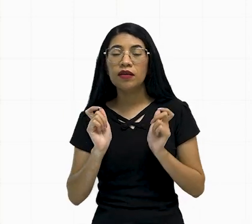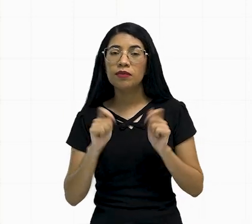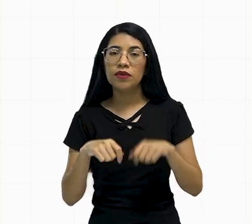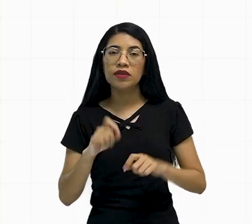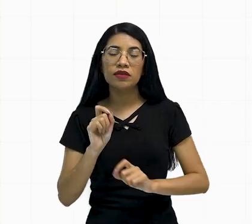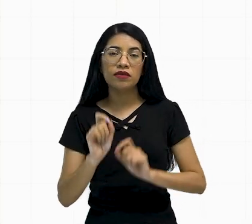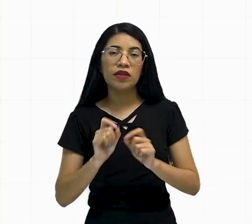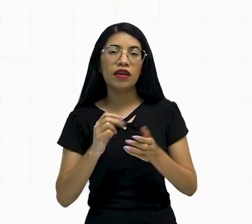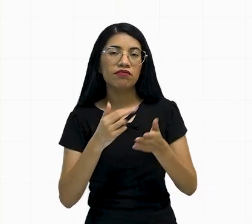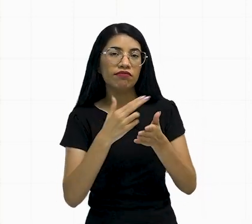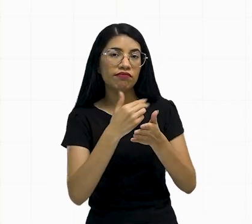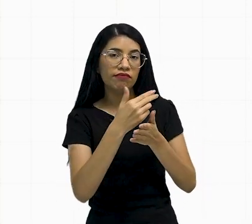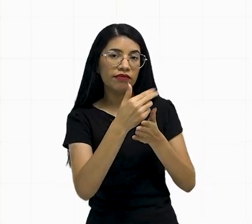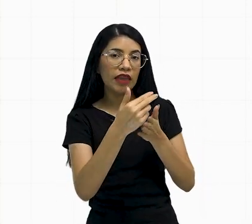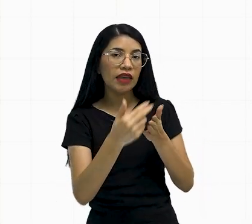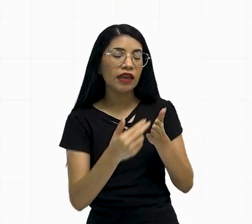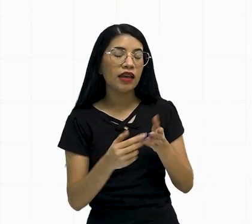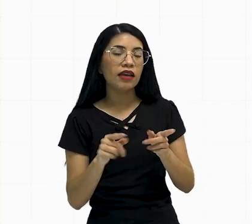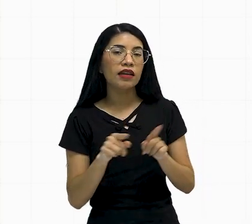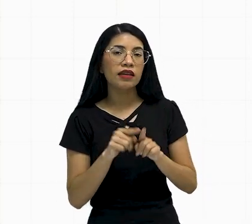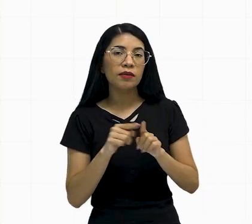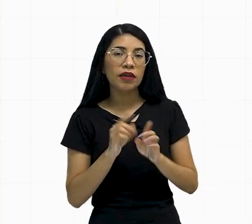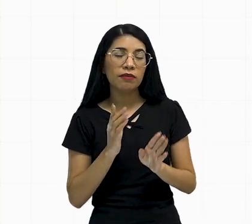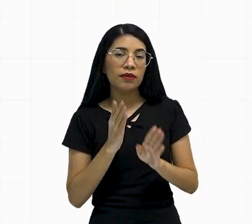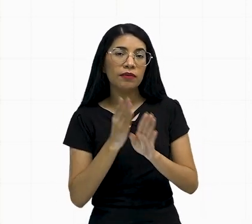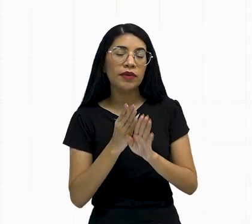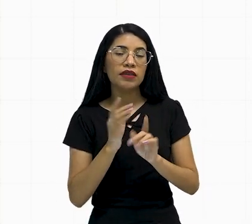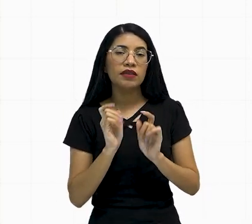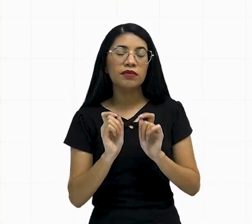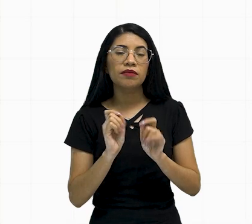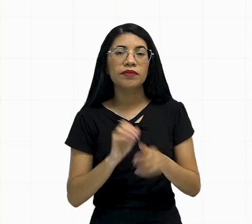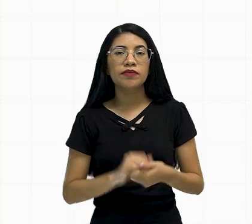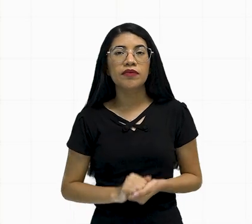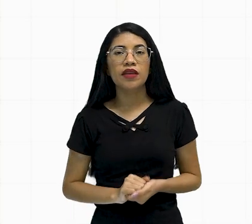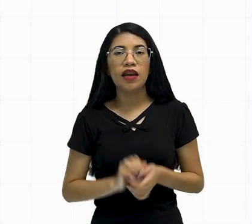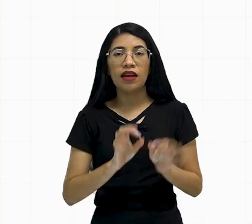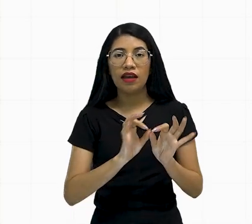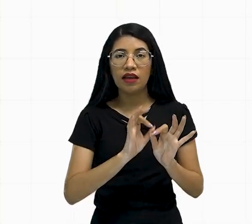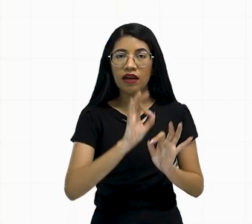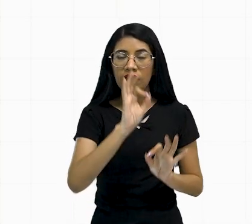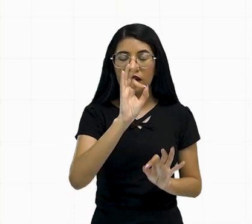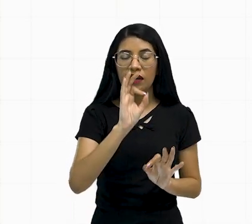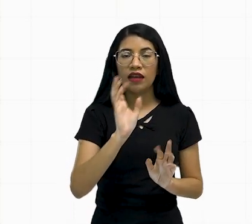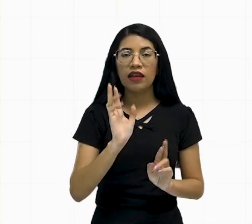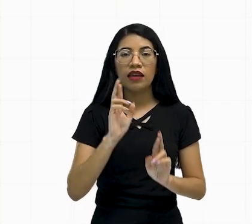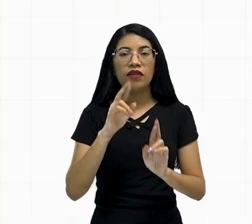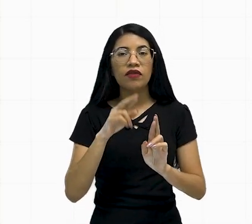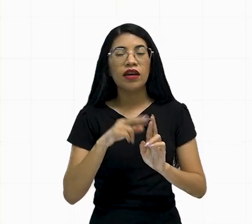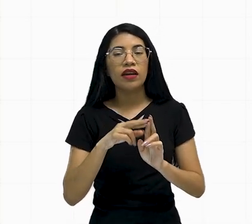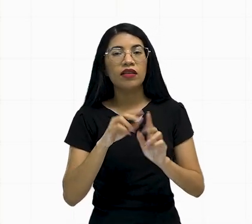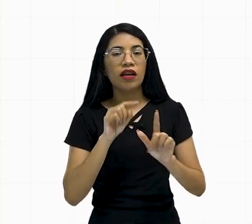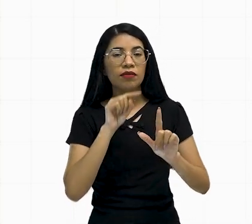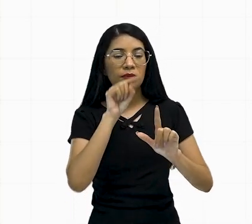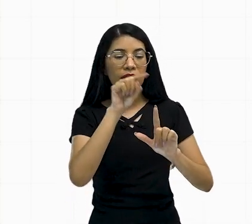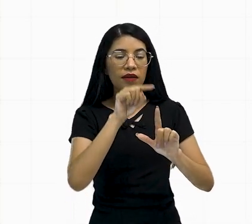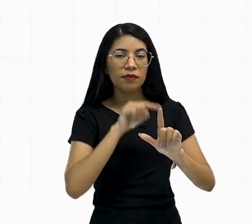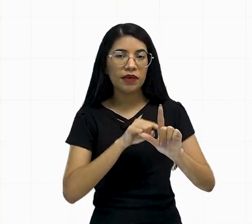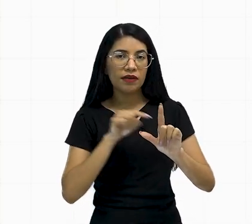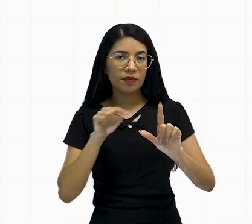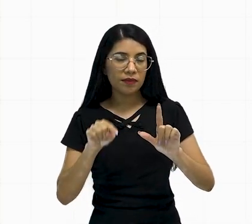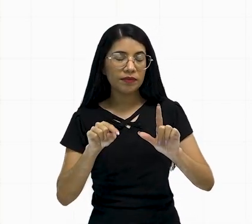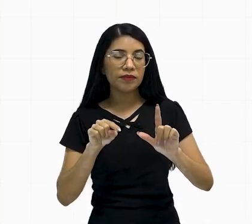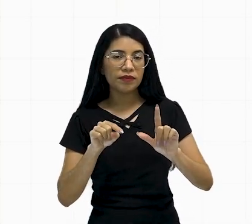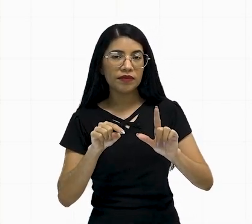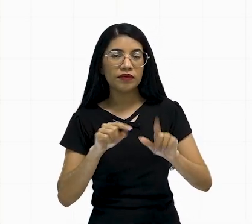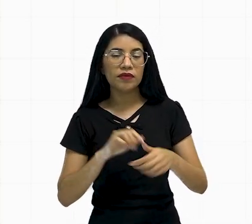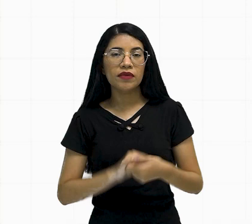consegue desenhar e identificar as alturas relativas a cada um dos vértices do triângulo.